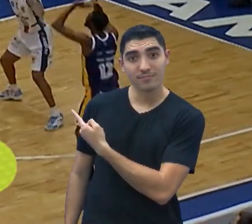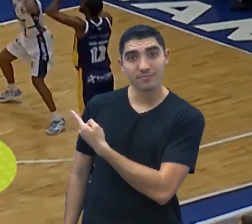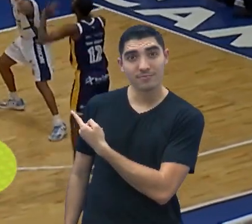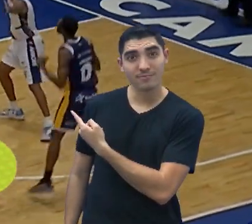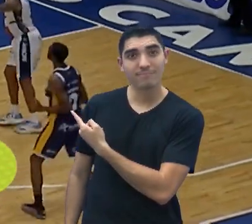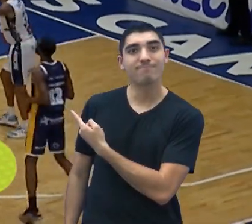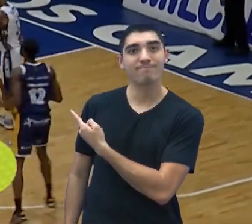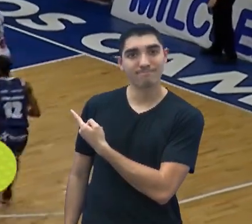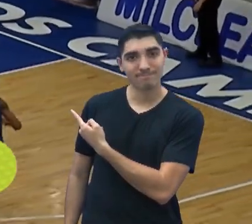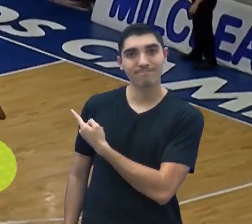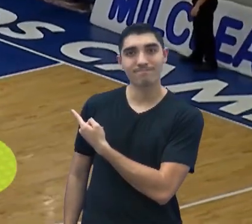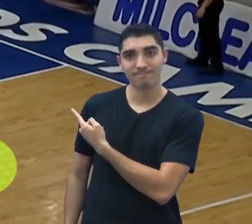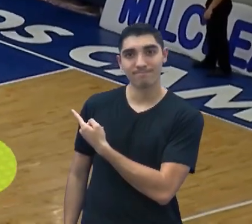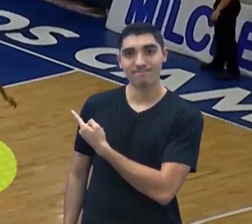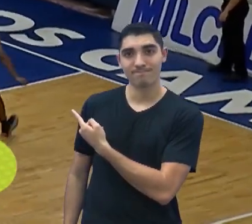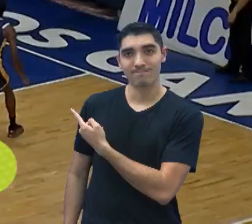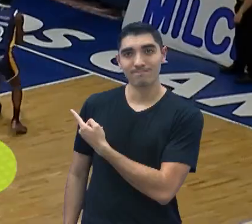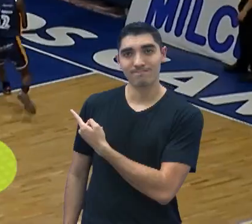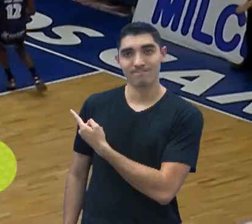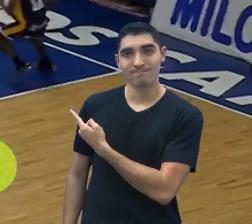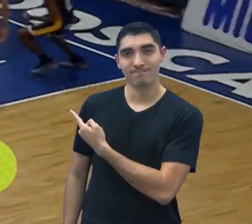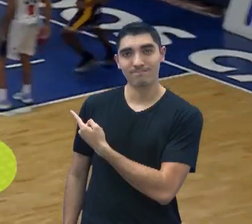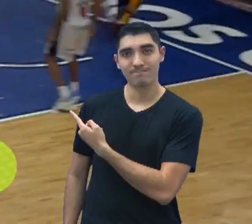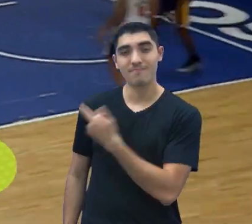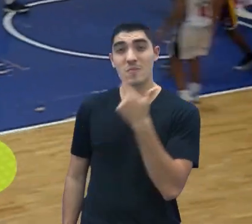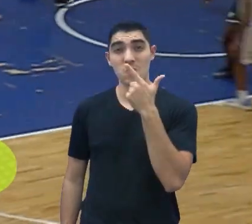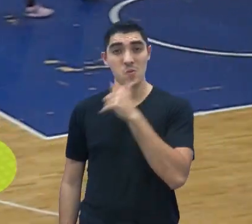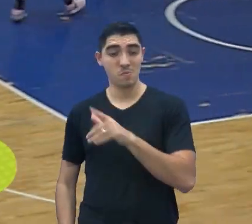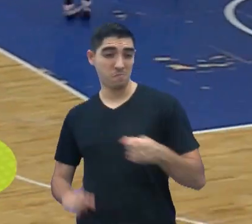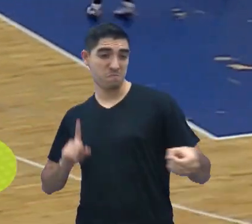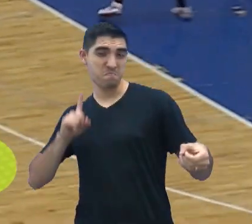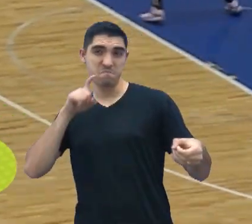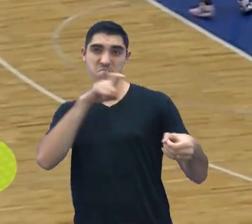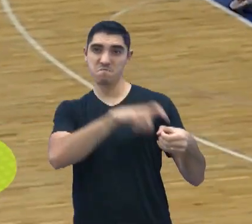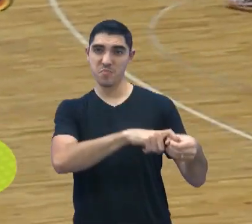Rafa Menca, gelado, chutou para 3 e deu bom,